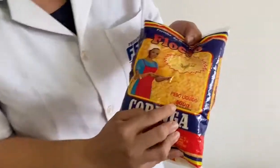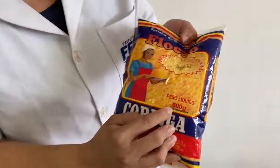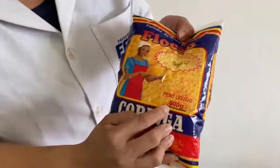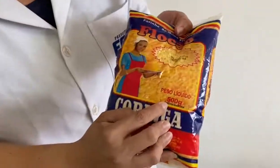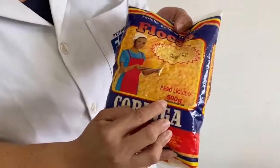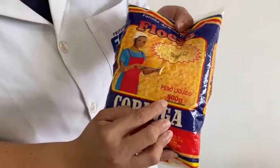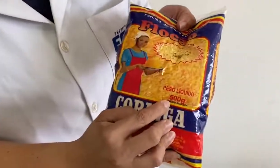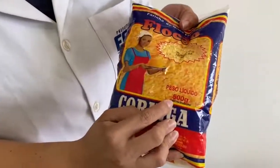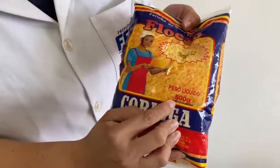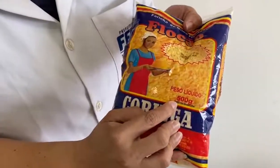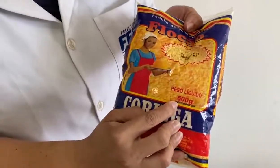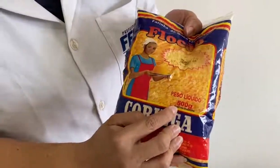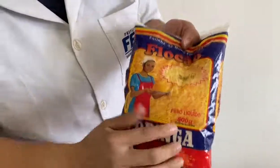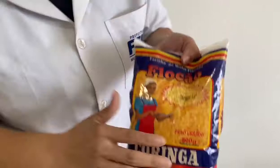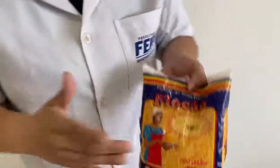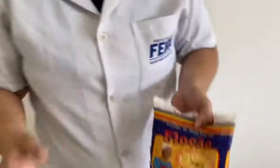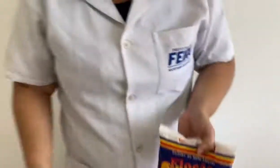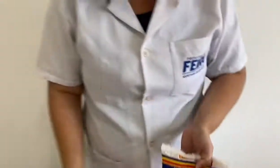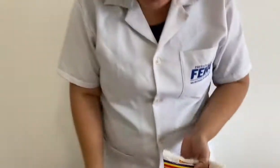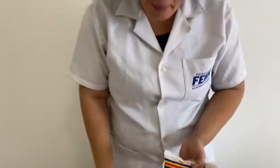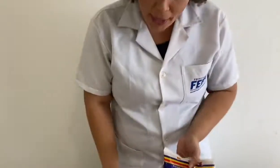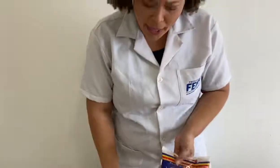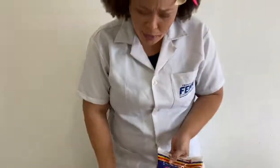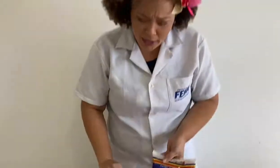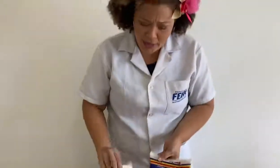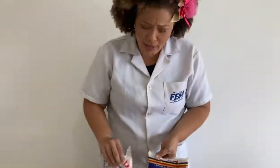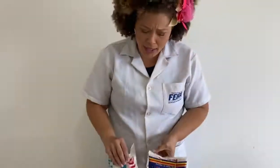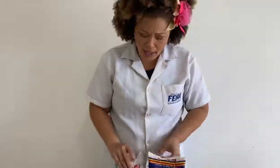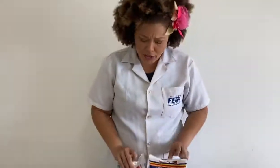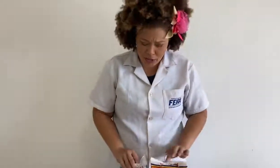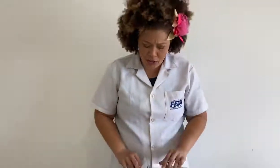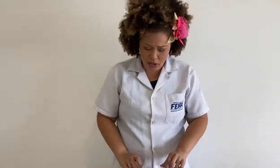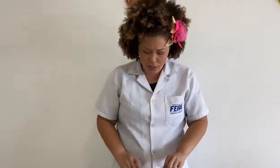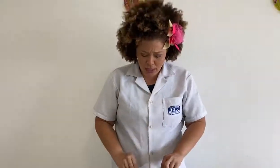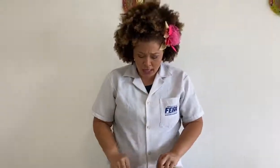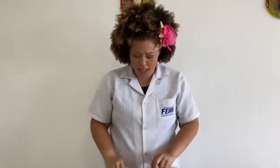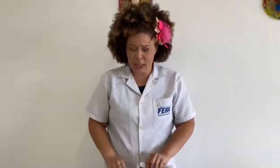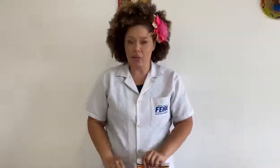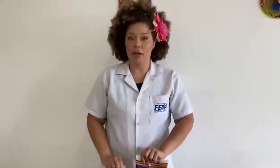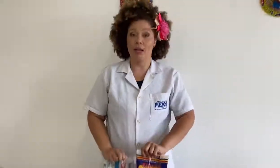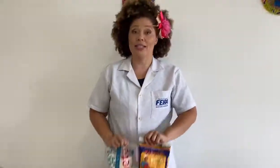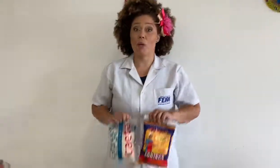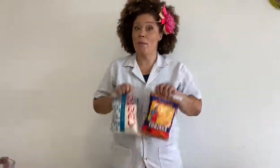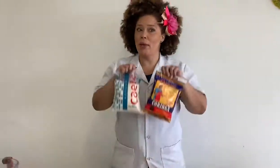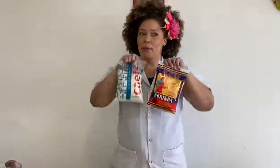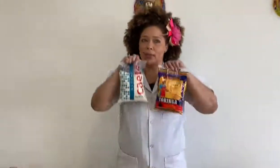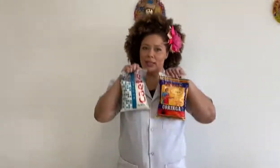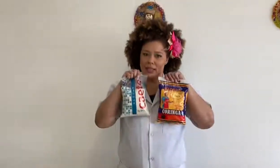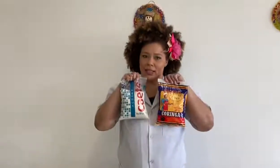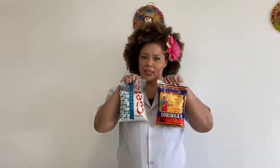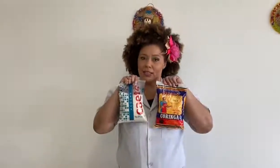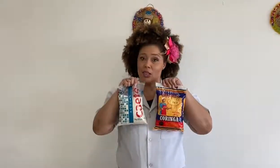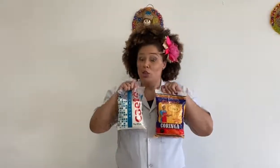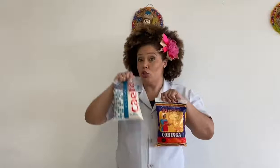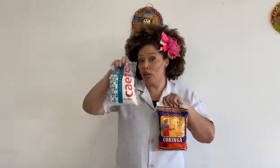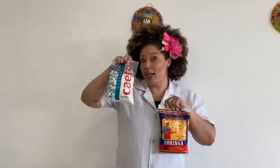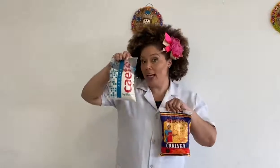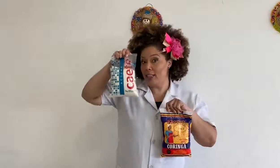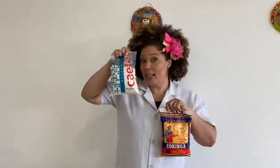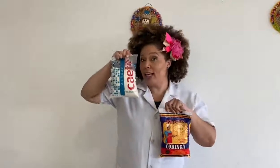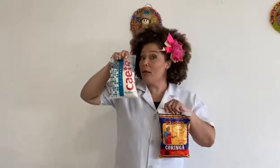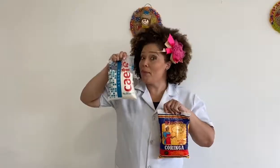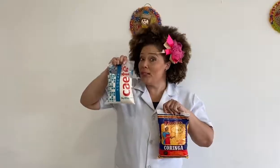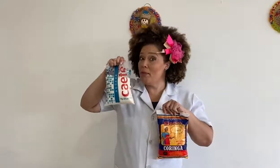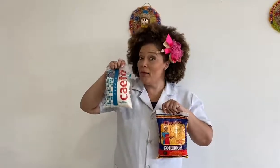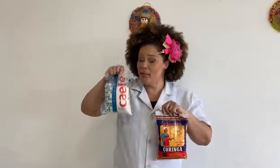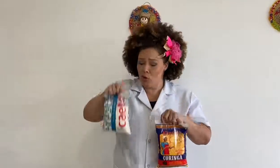aqui, 500 gramas. Vocês repararam que as embalagens, ó, em tamanho, elas são bem parecidas, só que essa